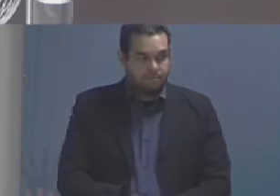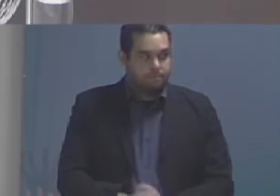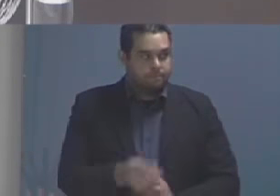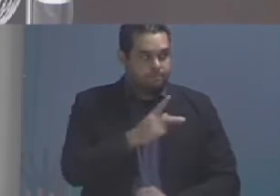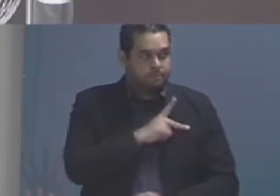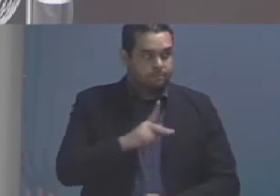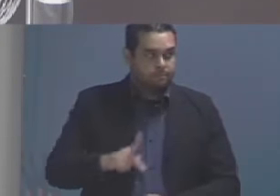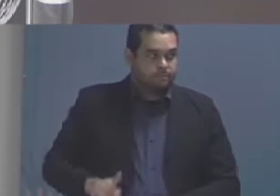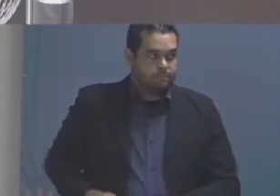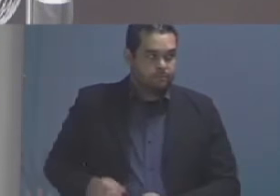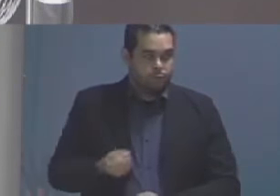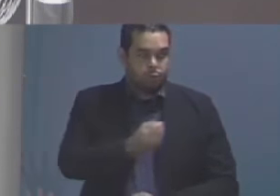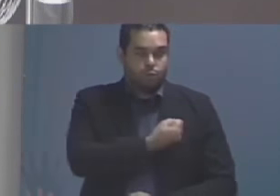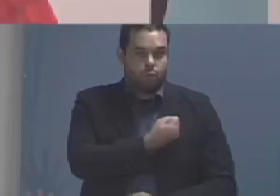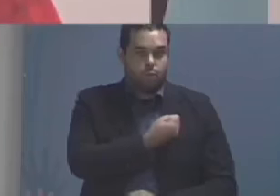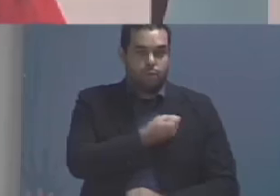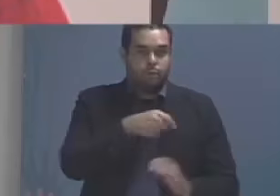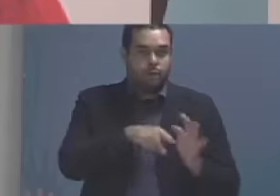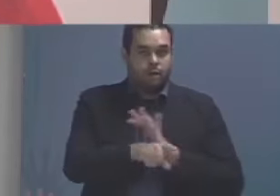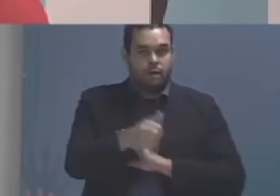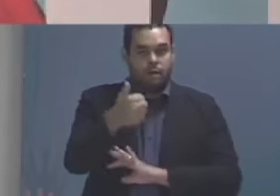Presidente, pergunta número 14.